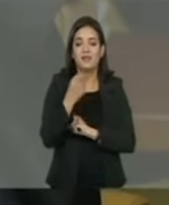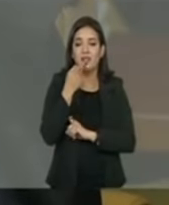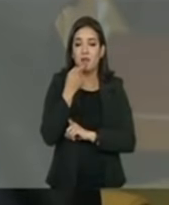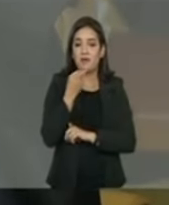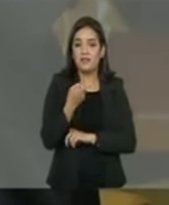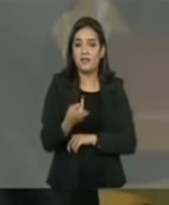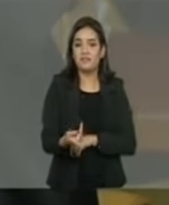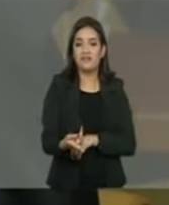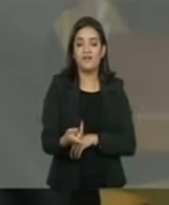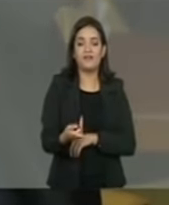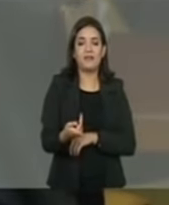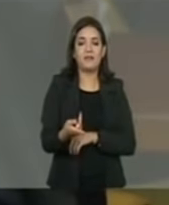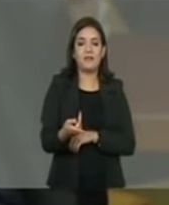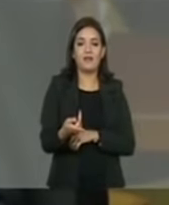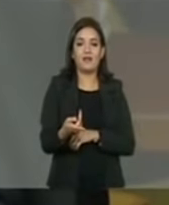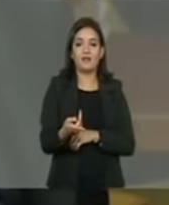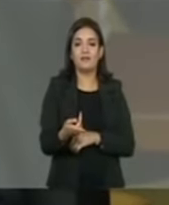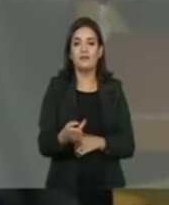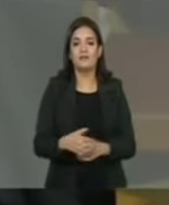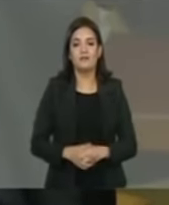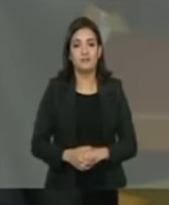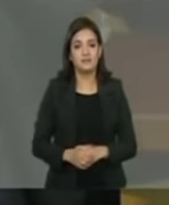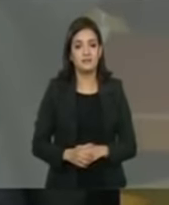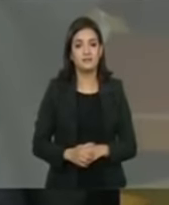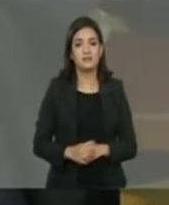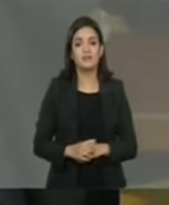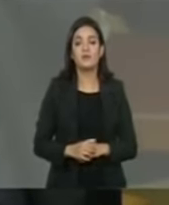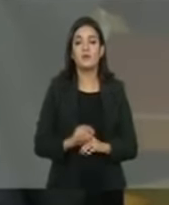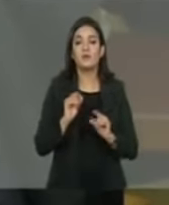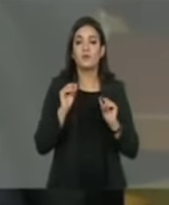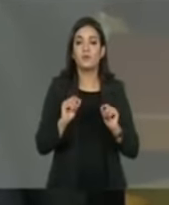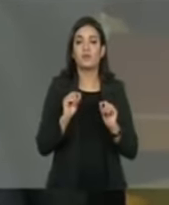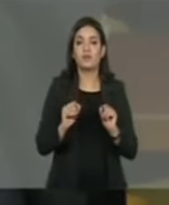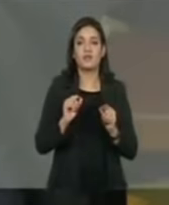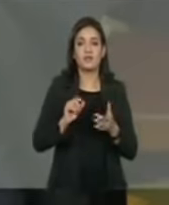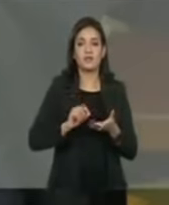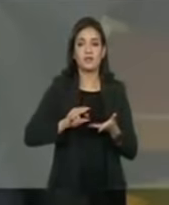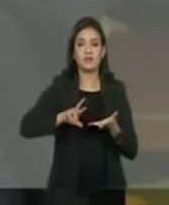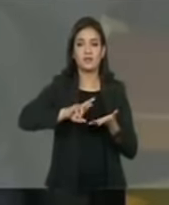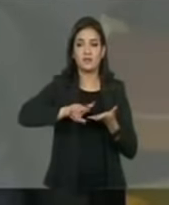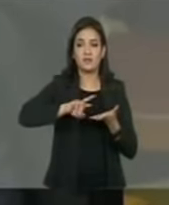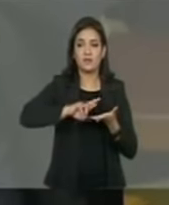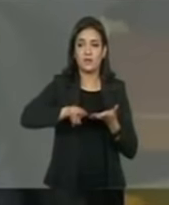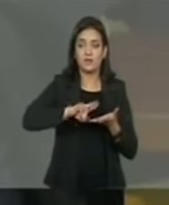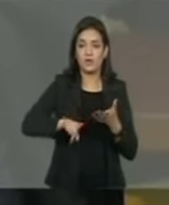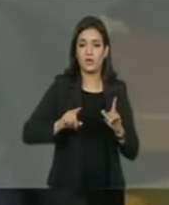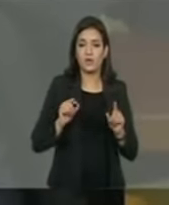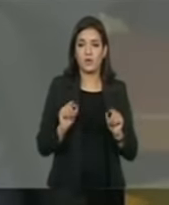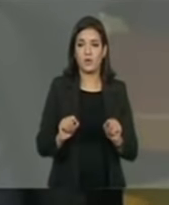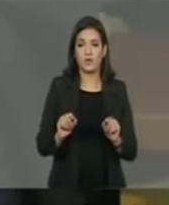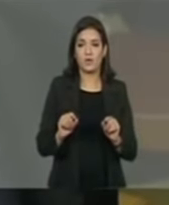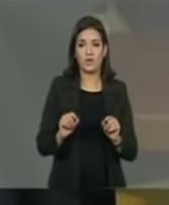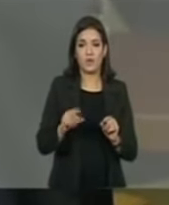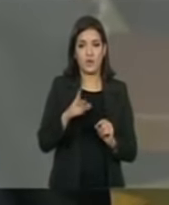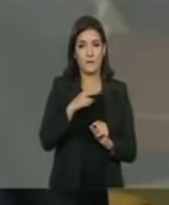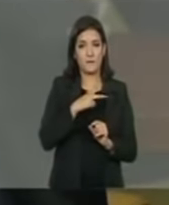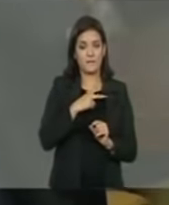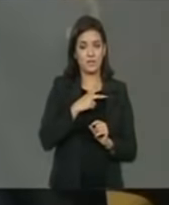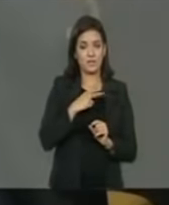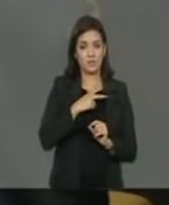do trânsito em julgado não traduz uma uma particularidade uma